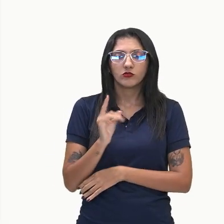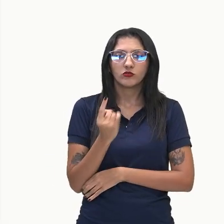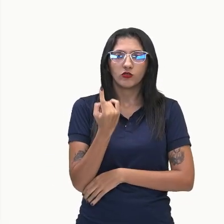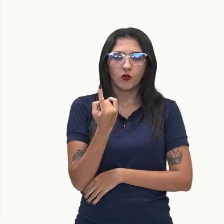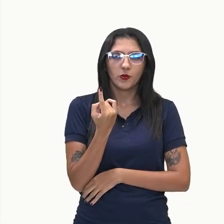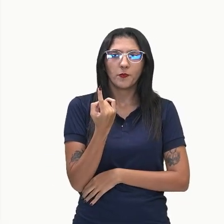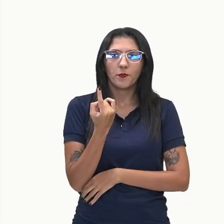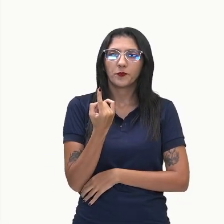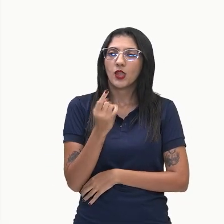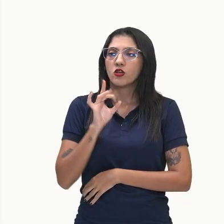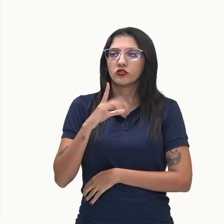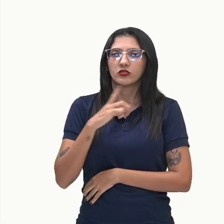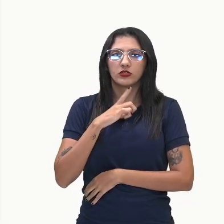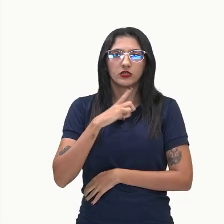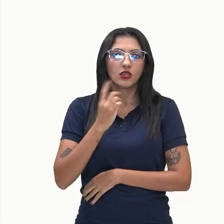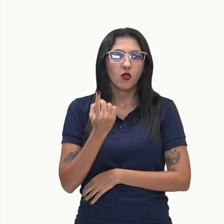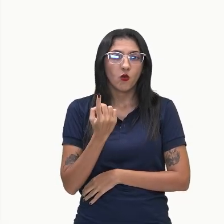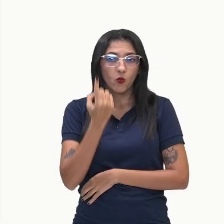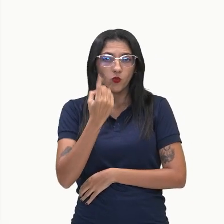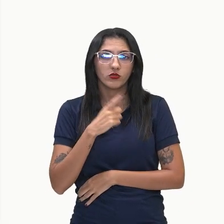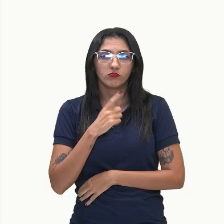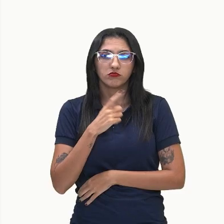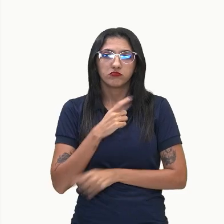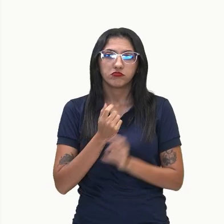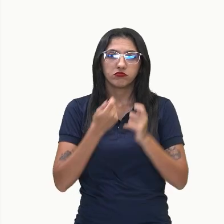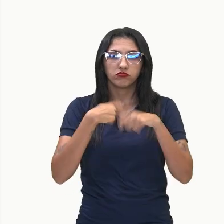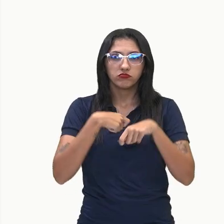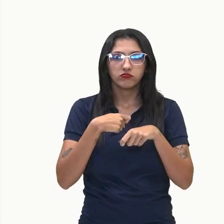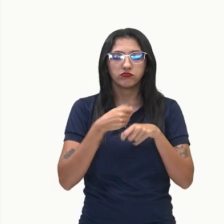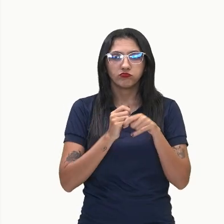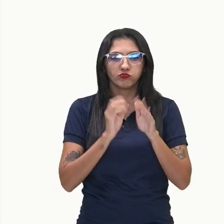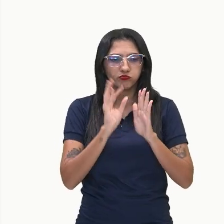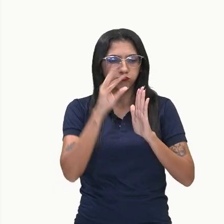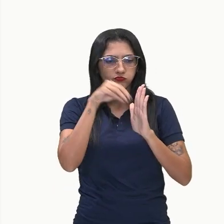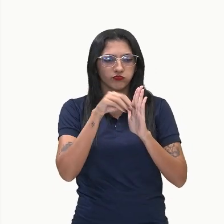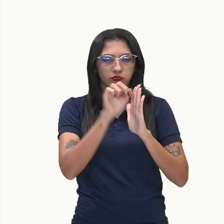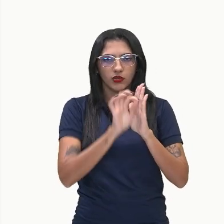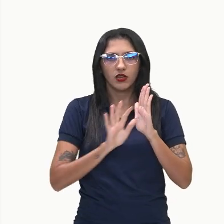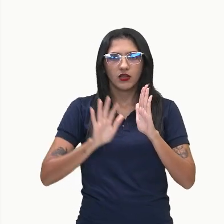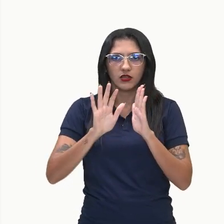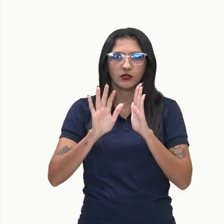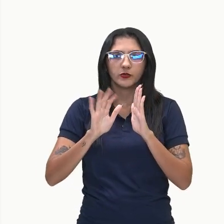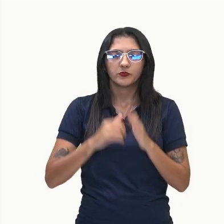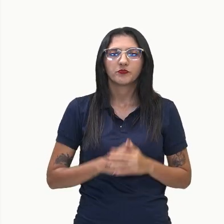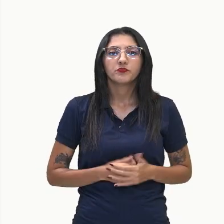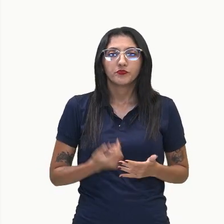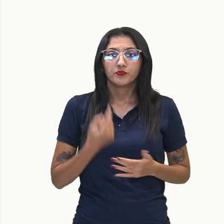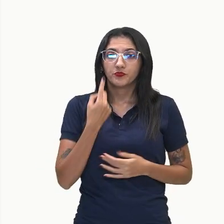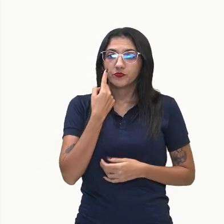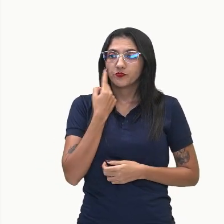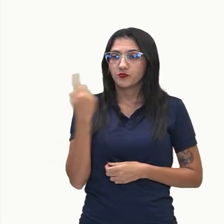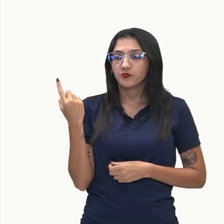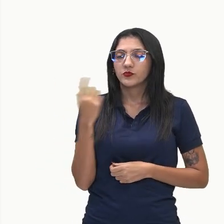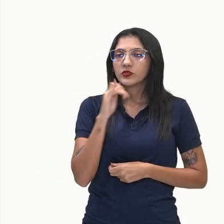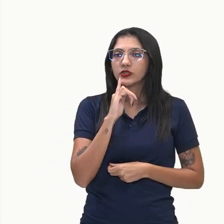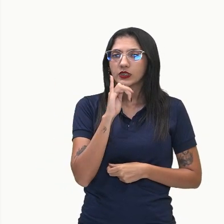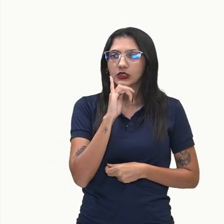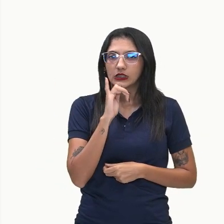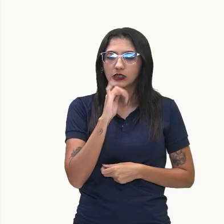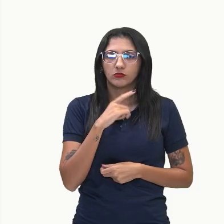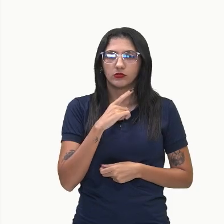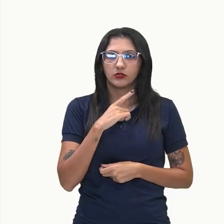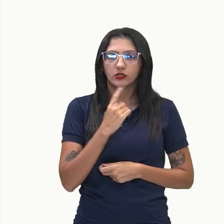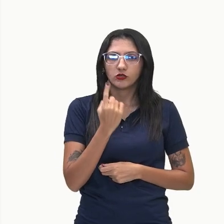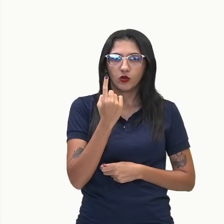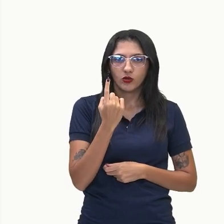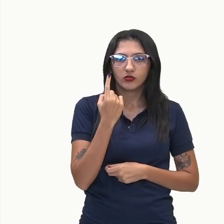É apenas uma reta que vai ser necessário. Então, por exemplo, aqui, ó, eu peguei 2 pontos, né?